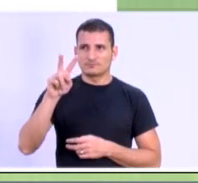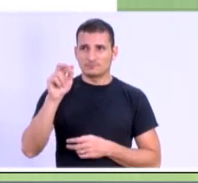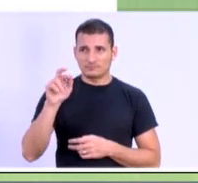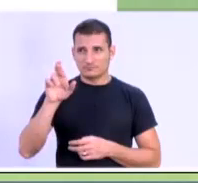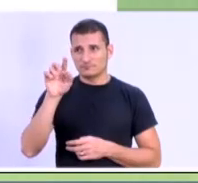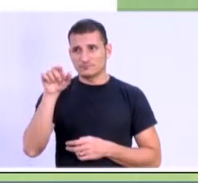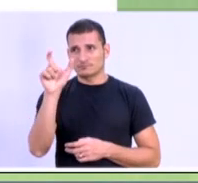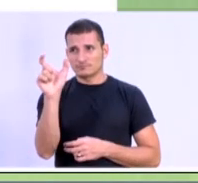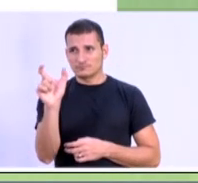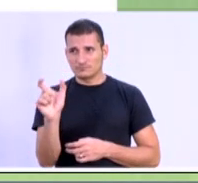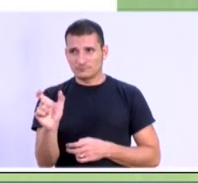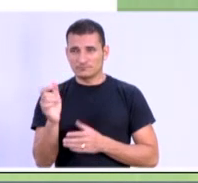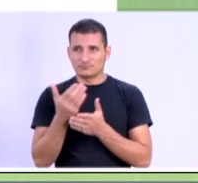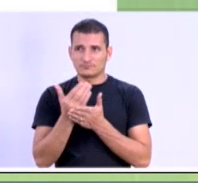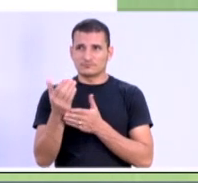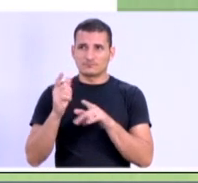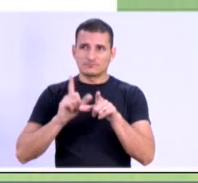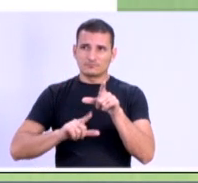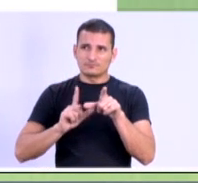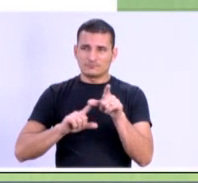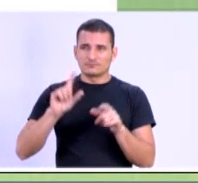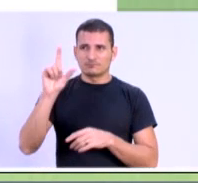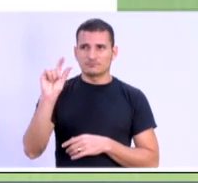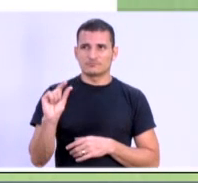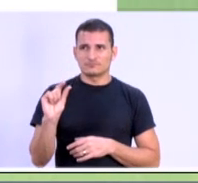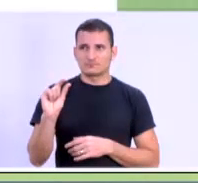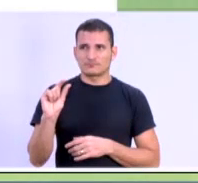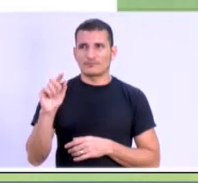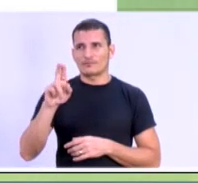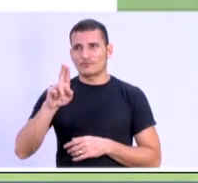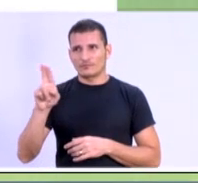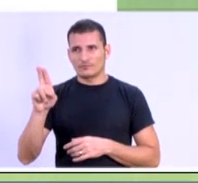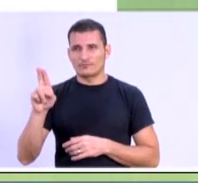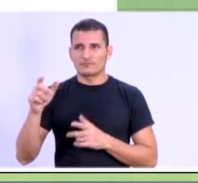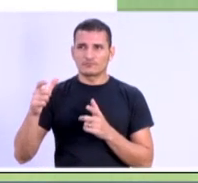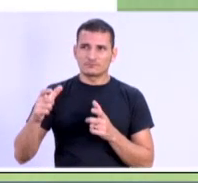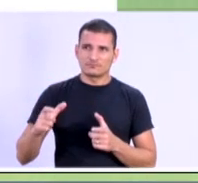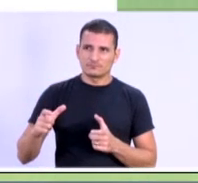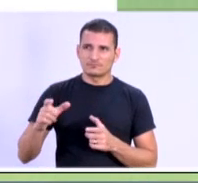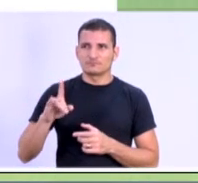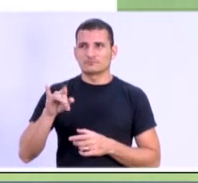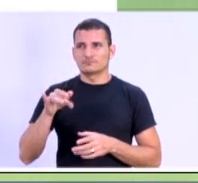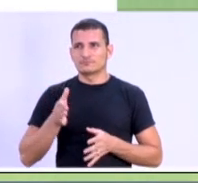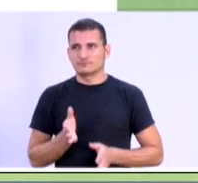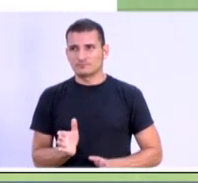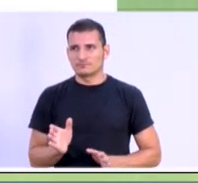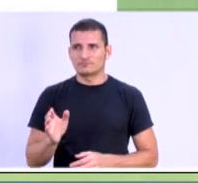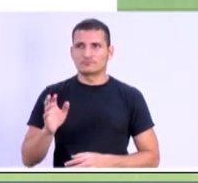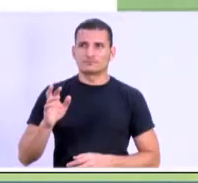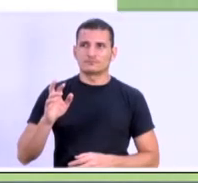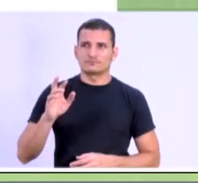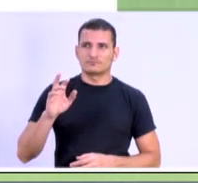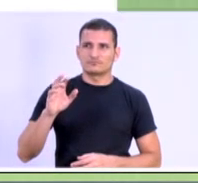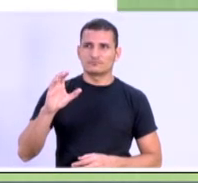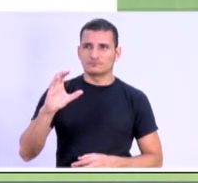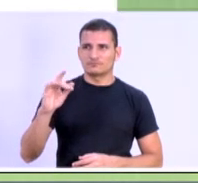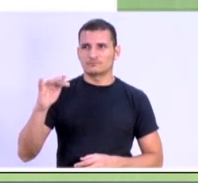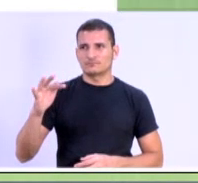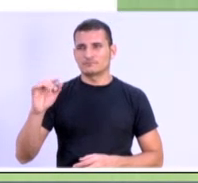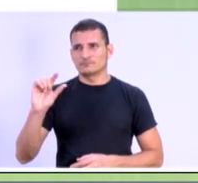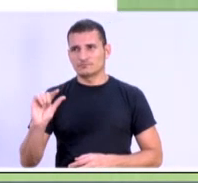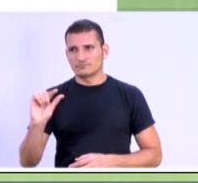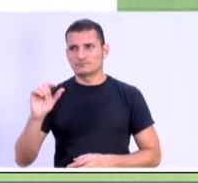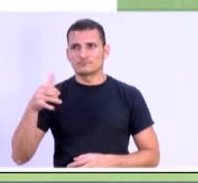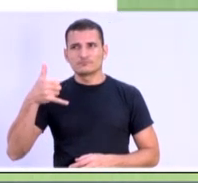atributos iniciam com letra minúscula, olha, nome, endereço, data, o R minúsculo, CPF minúsculo,